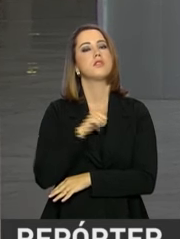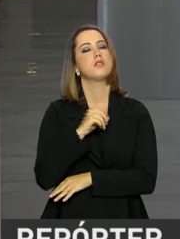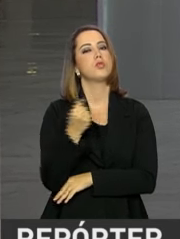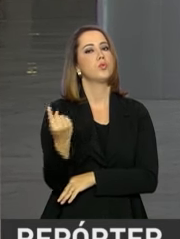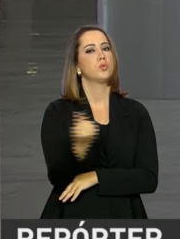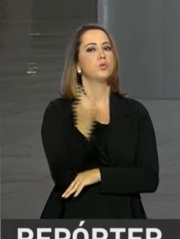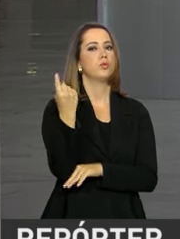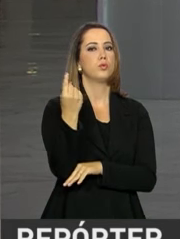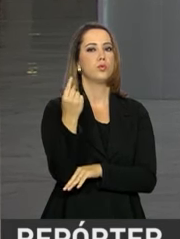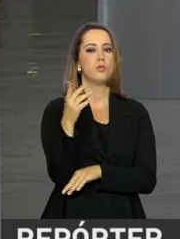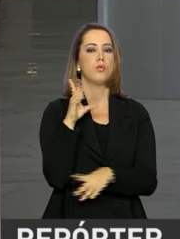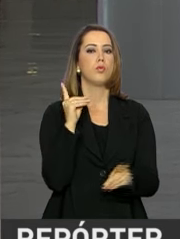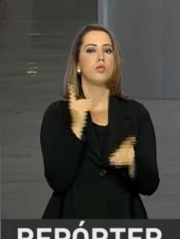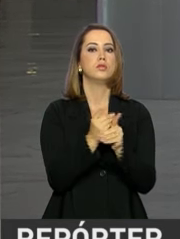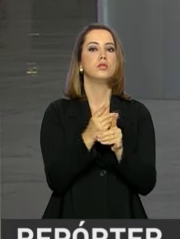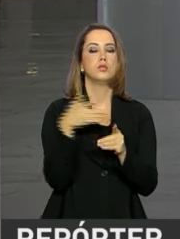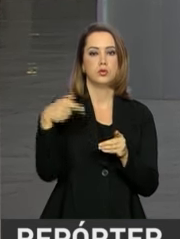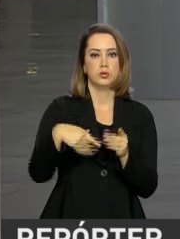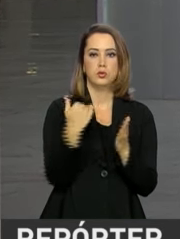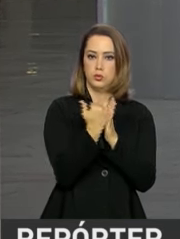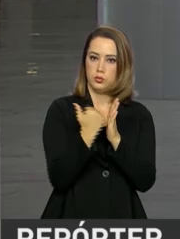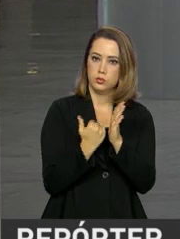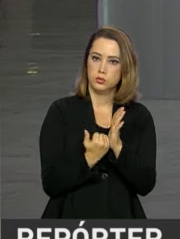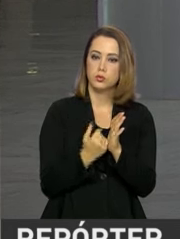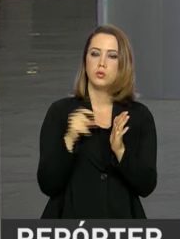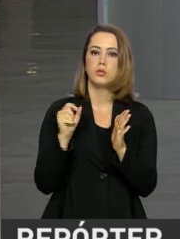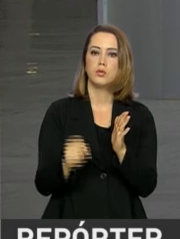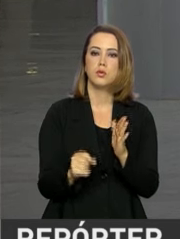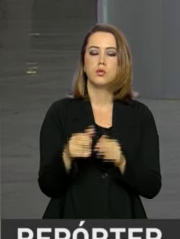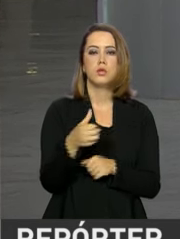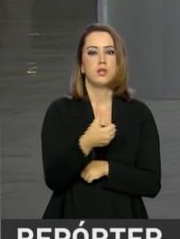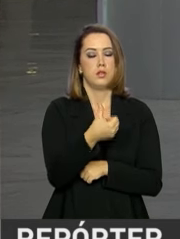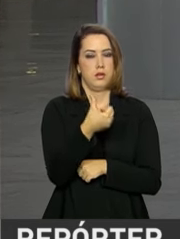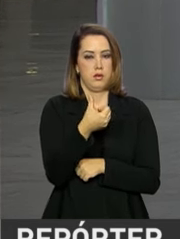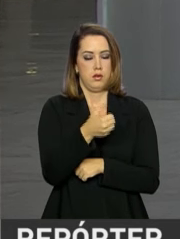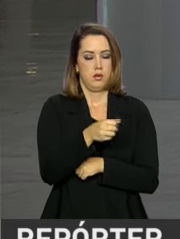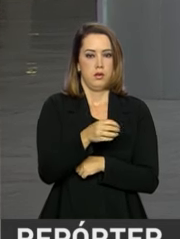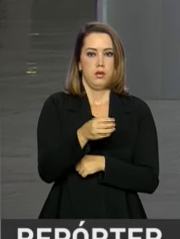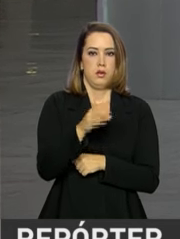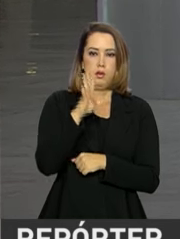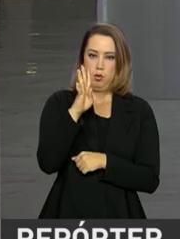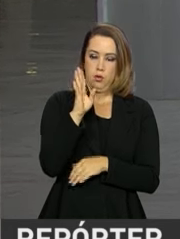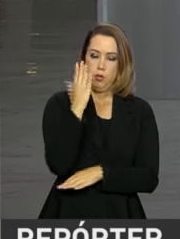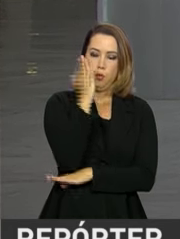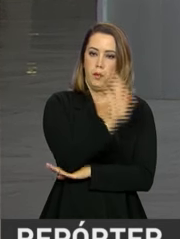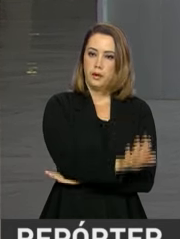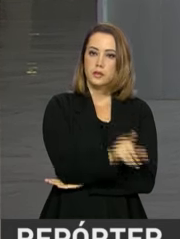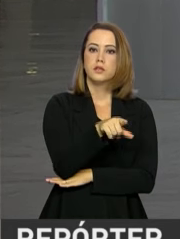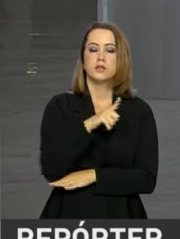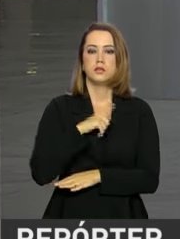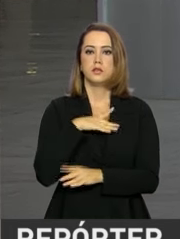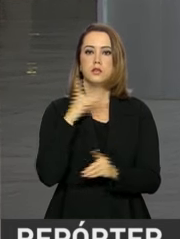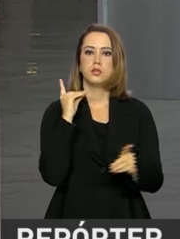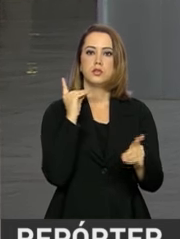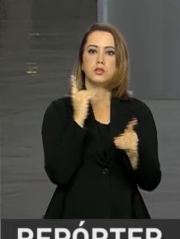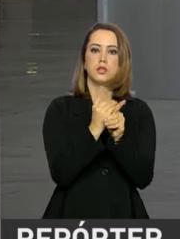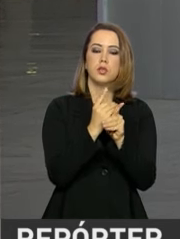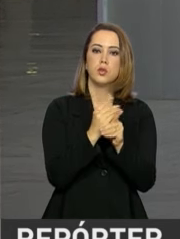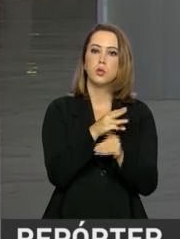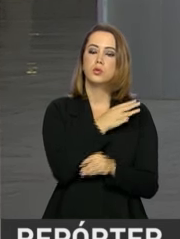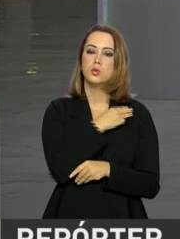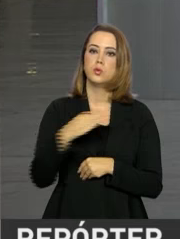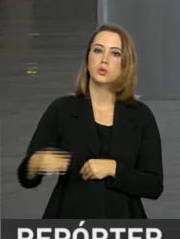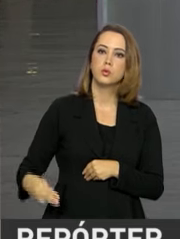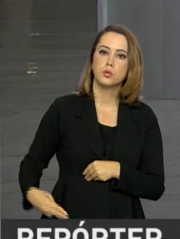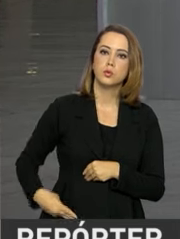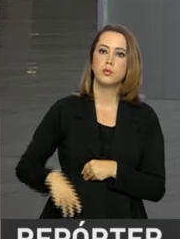um compromisso em sua agenda oficial, um encontro às 16 horas com o ministro da Integração Nacional, Helder